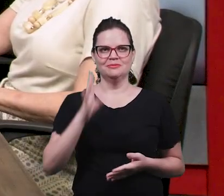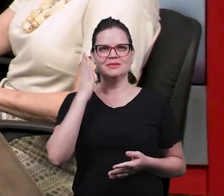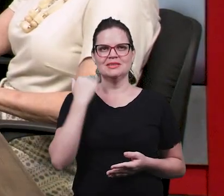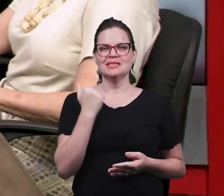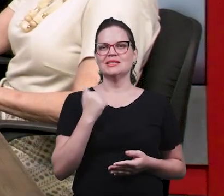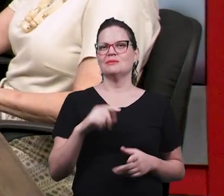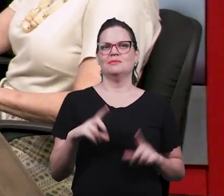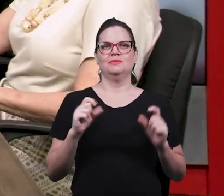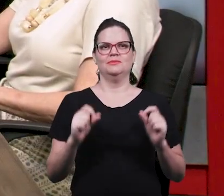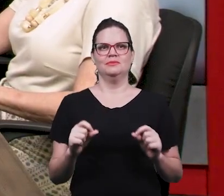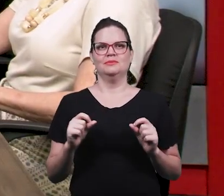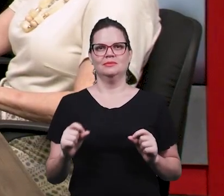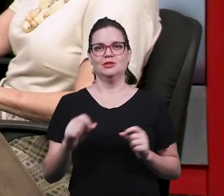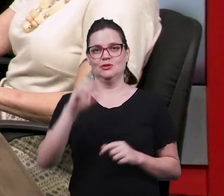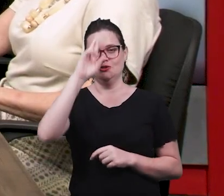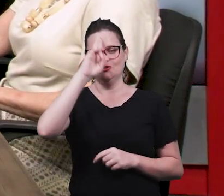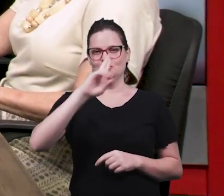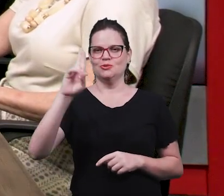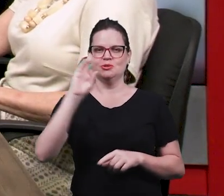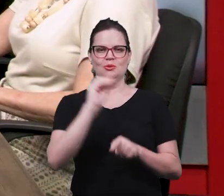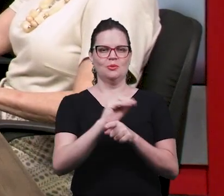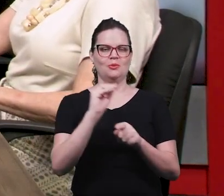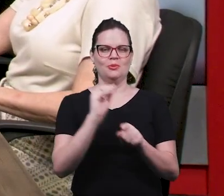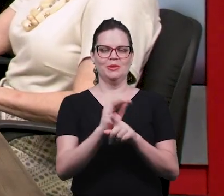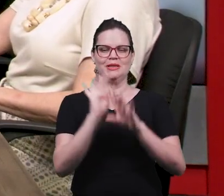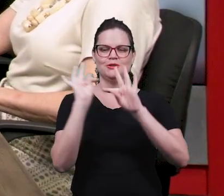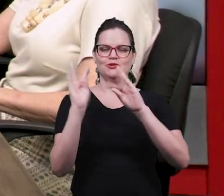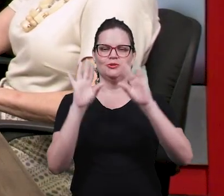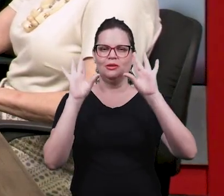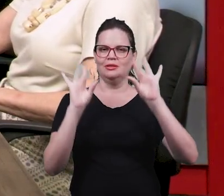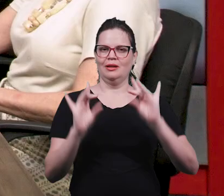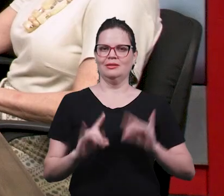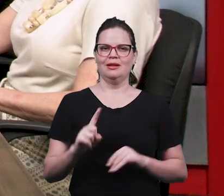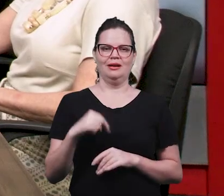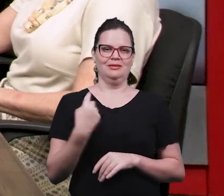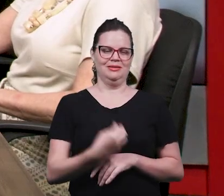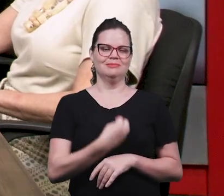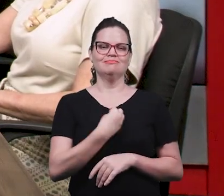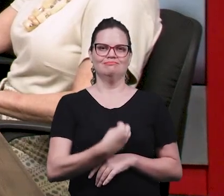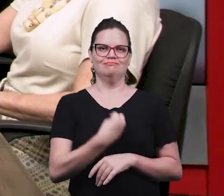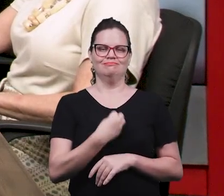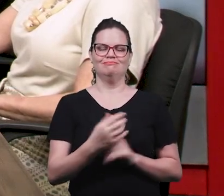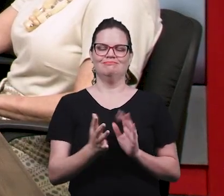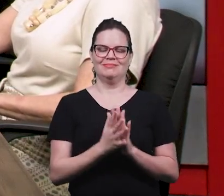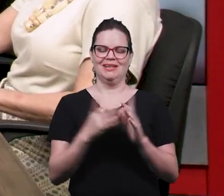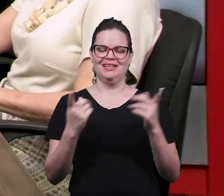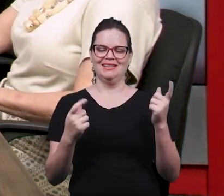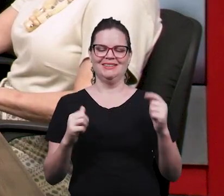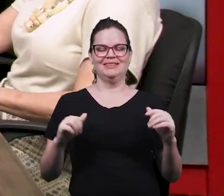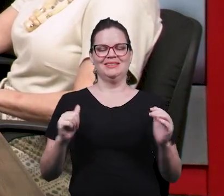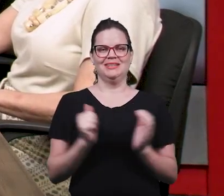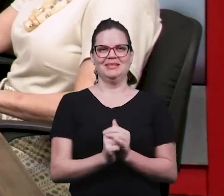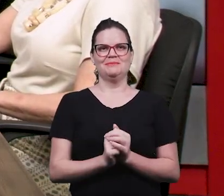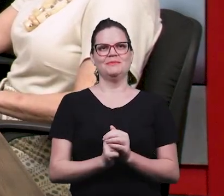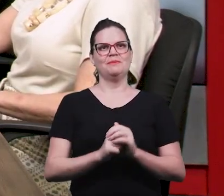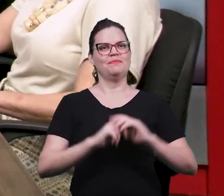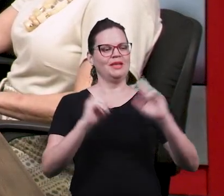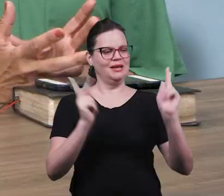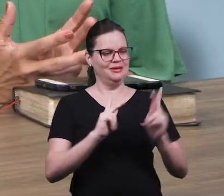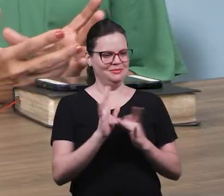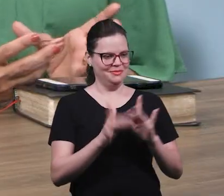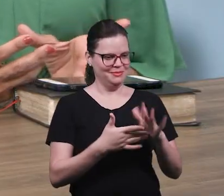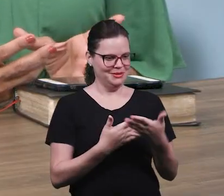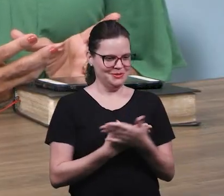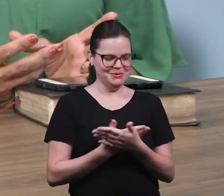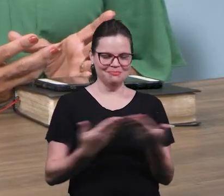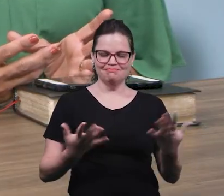Senhor, Ele toma conta de todos os detalhes da nossa vida. Glórias a Deus. Amém, Kézia, paz do Senhor. Mas, Senhor, minha